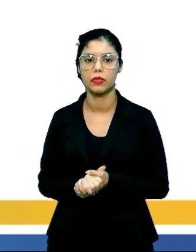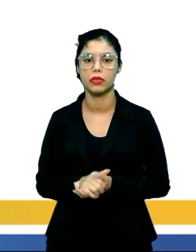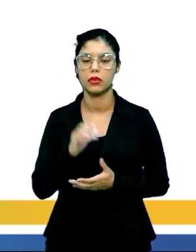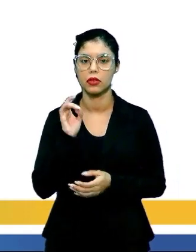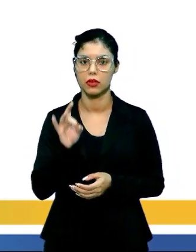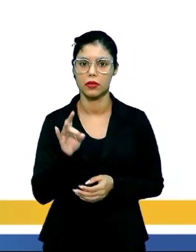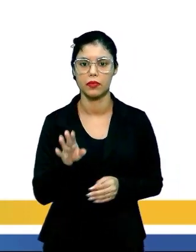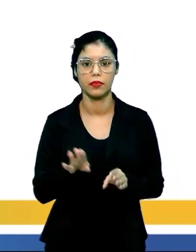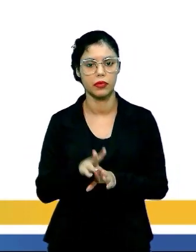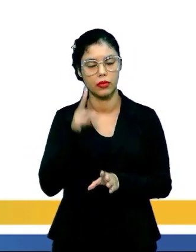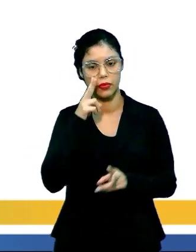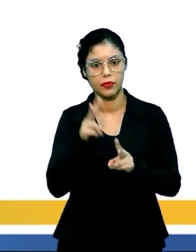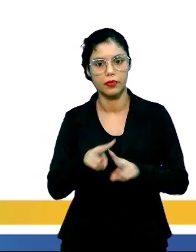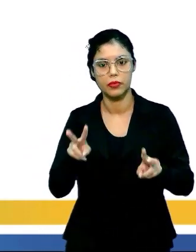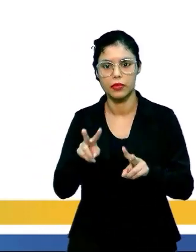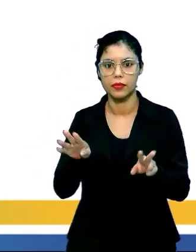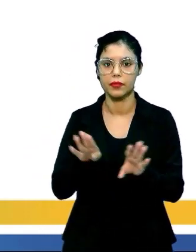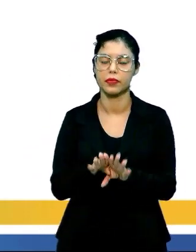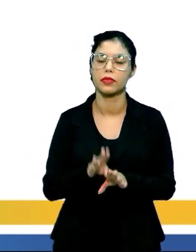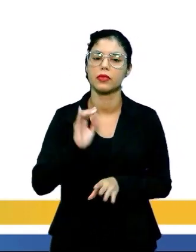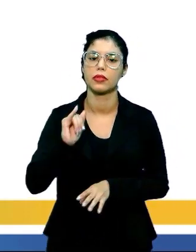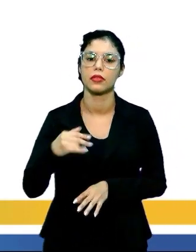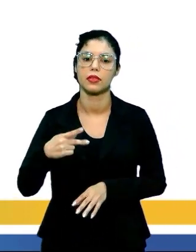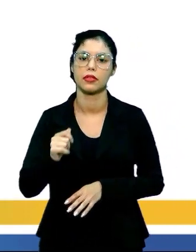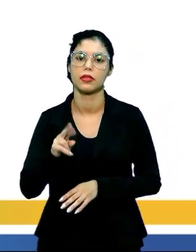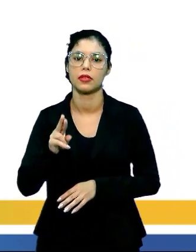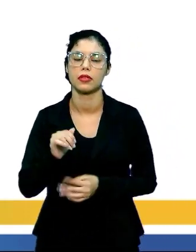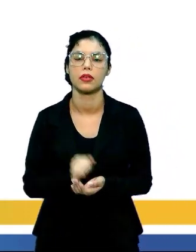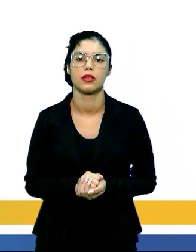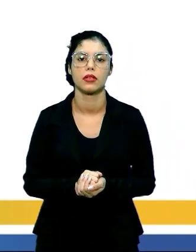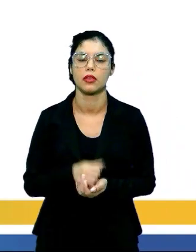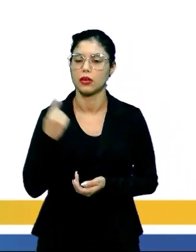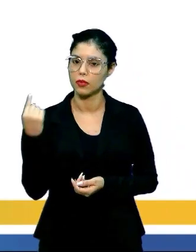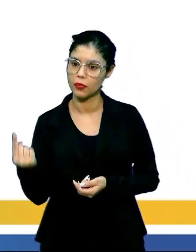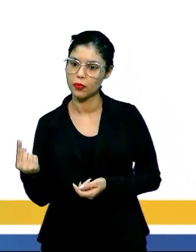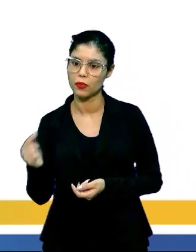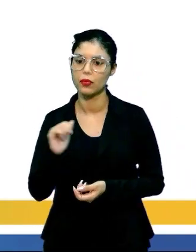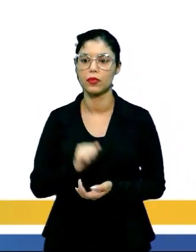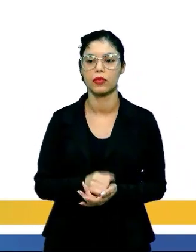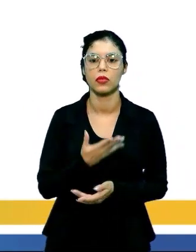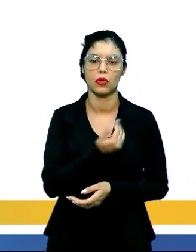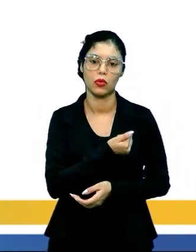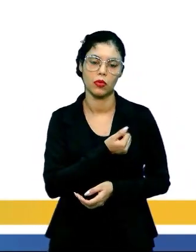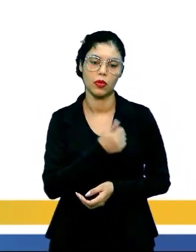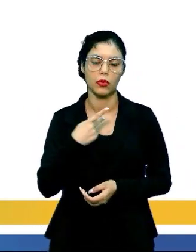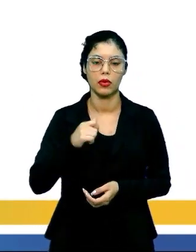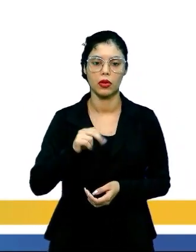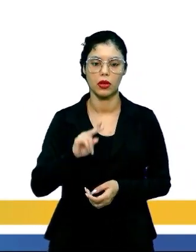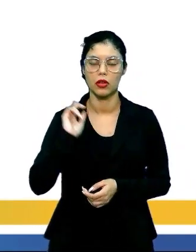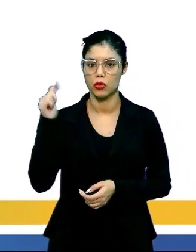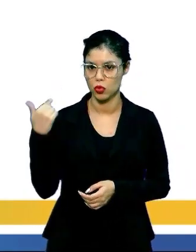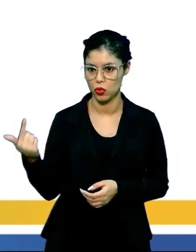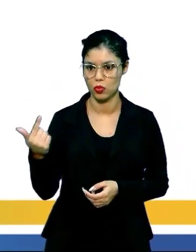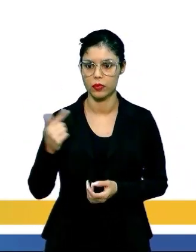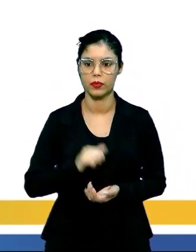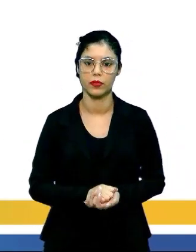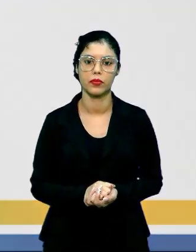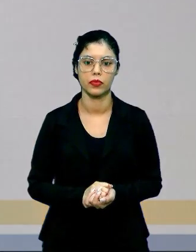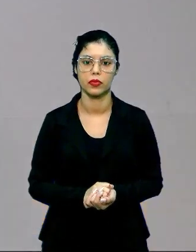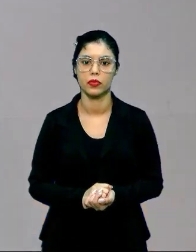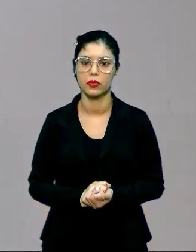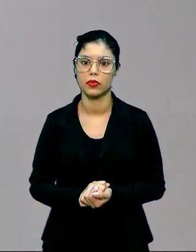você analisar. Se eu tiver um número ímpar de termos, a resolução é de uma maneira. Se eu tiver um número par de termos, a resolução é de outra